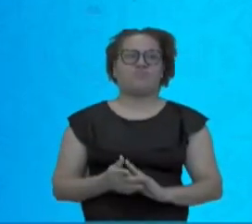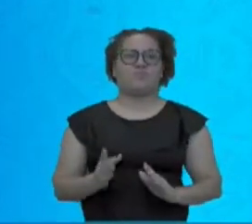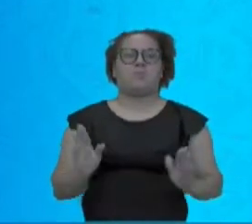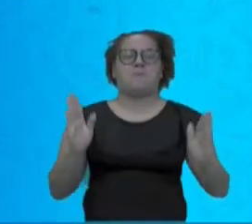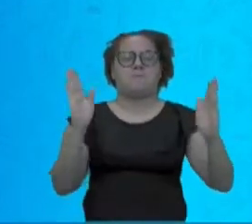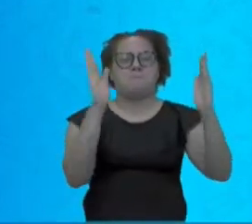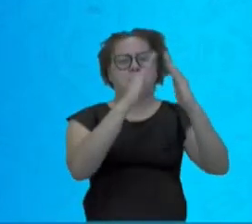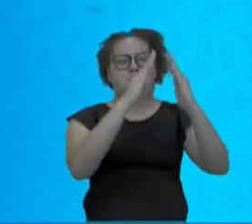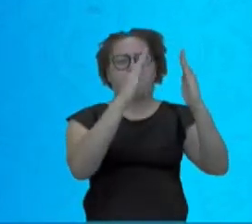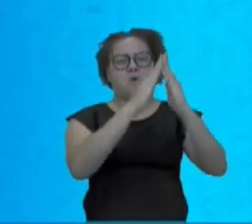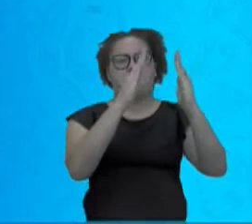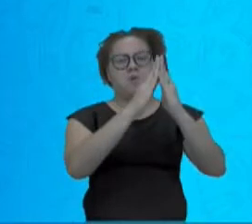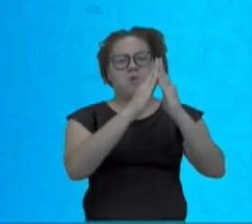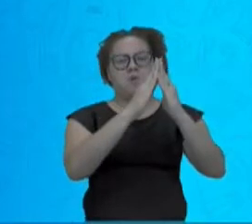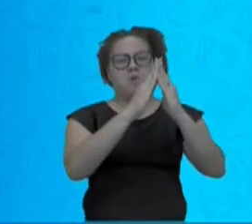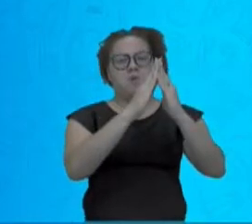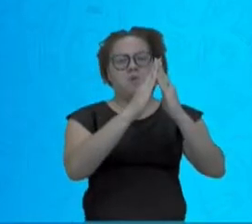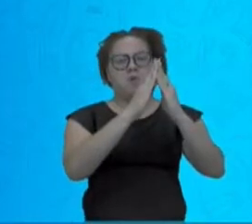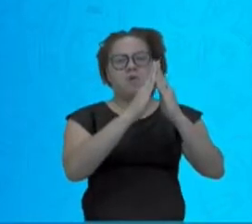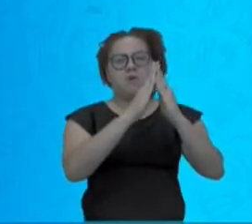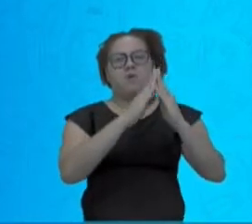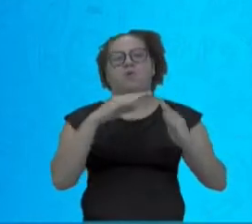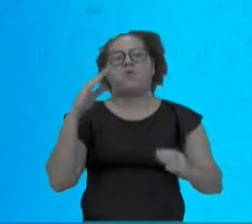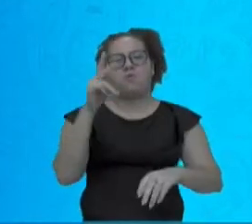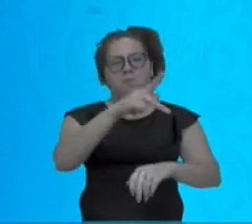moro em um país tropical,